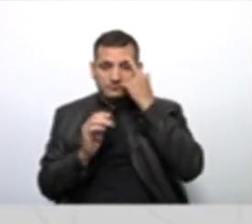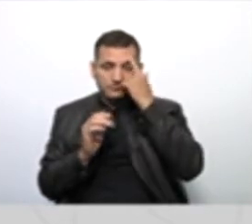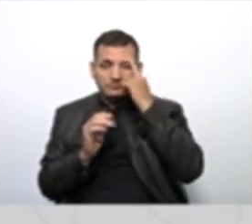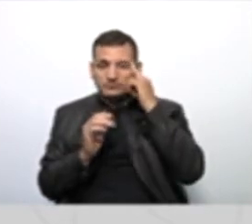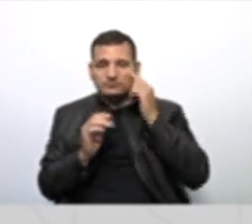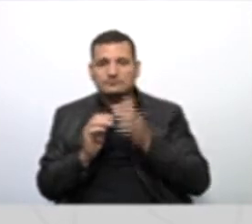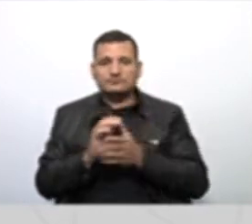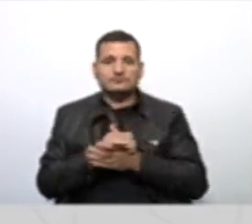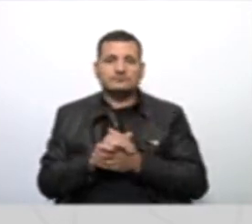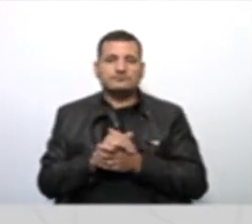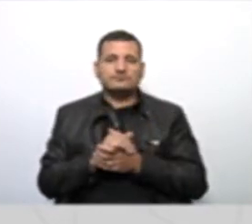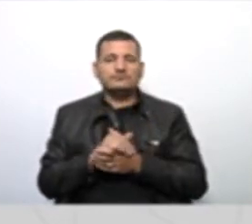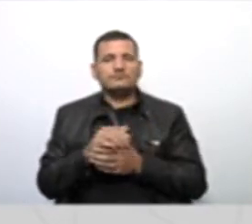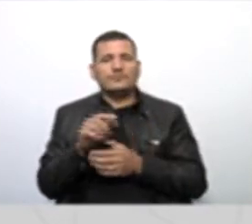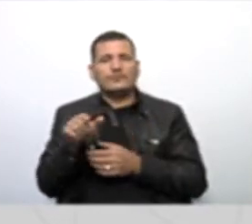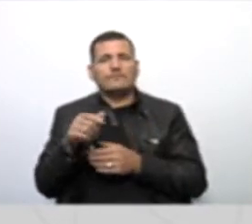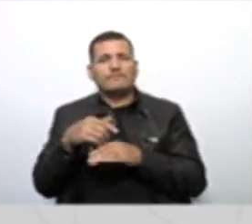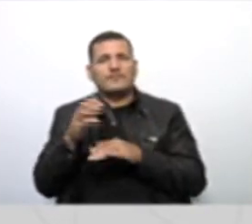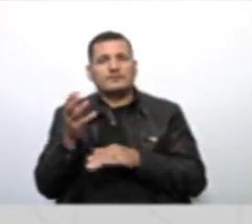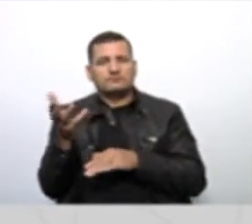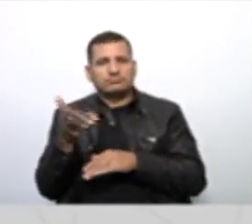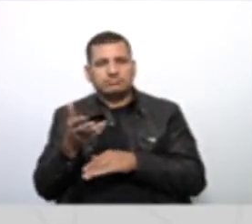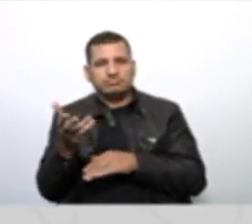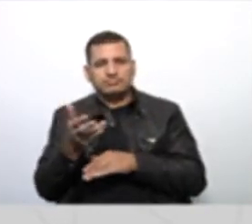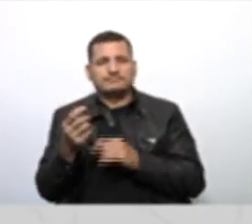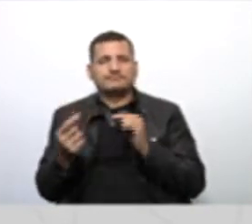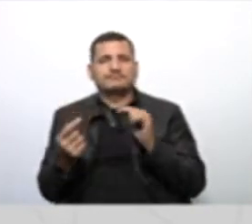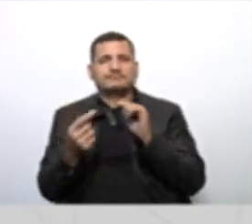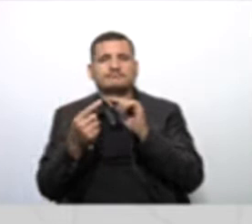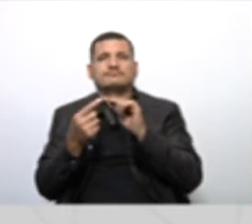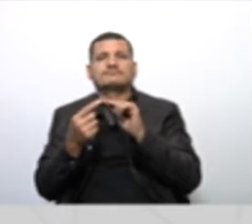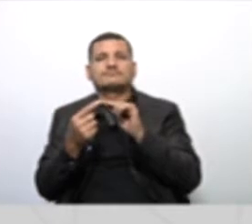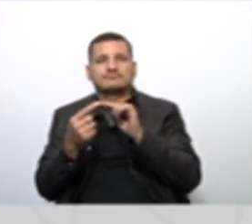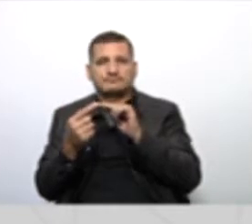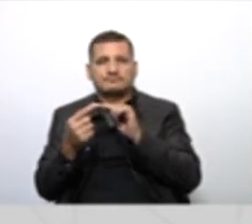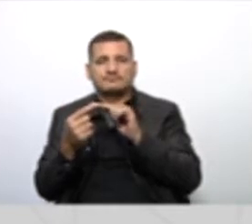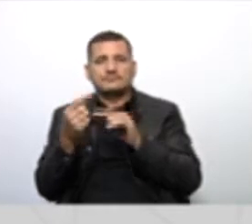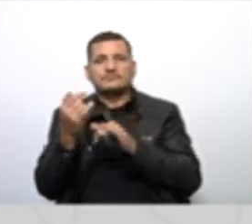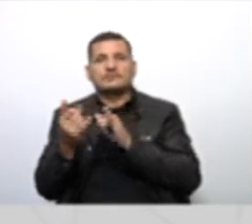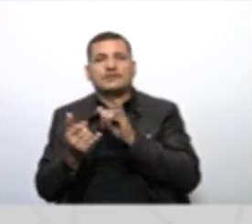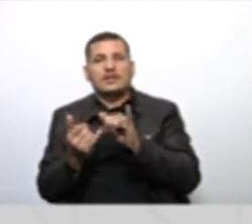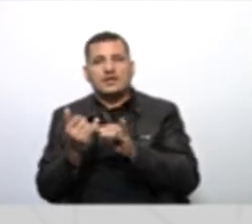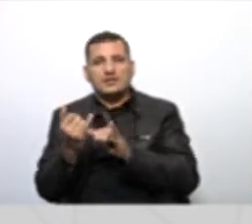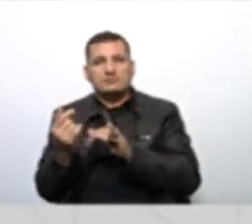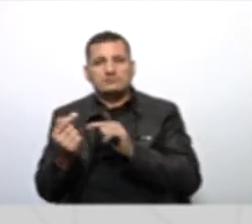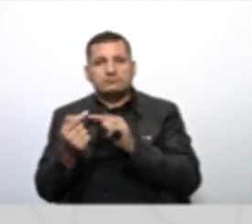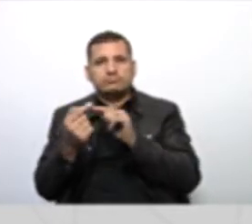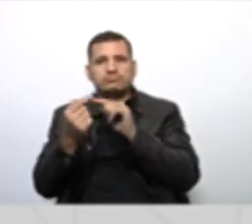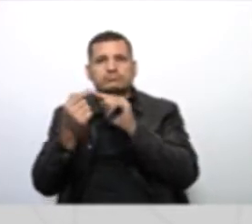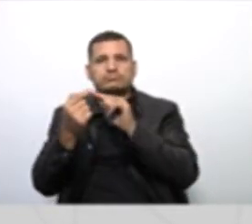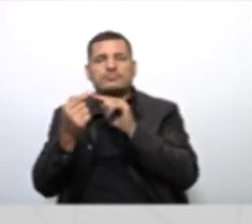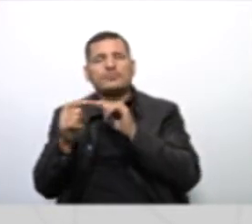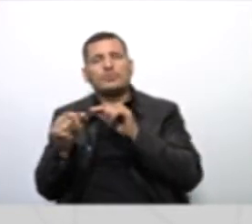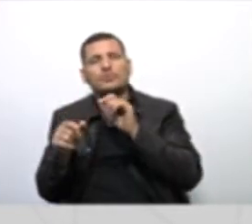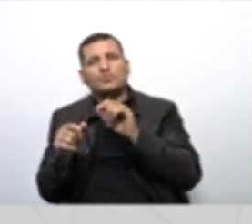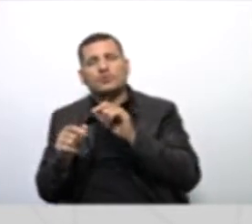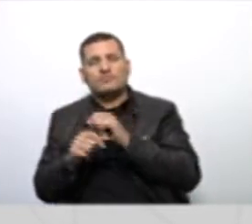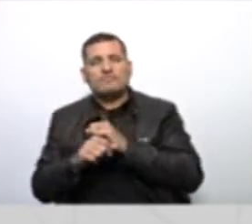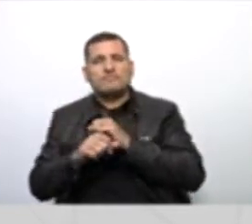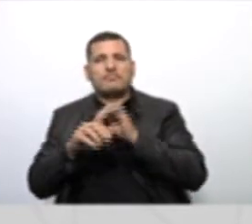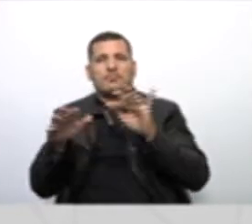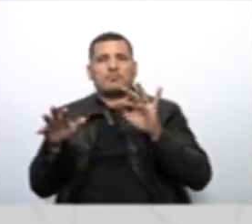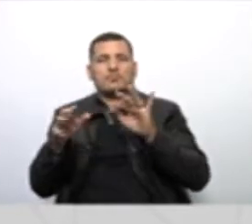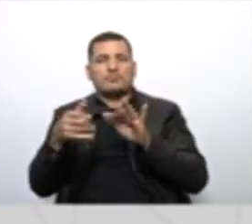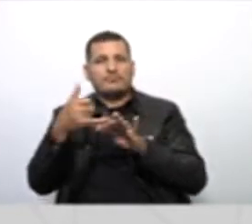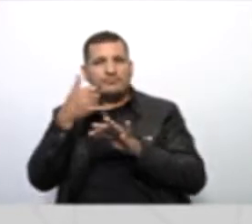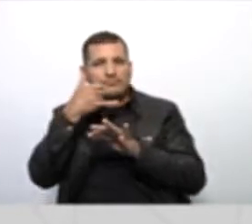tá. Oferecendo velocidade maior de conexão. Daí que já veio a expectativa dos celulares. Daí que explodiu mesmo os